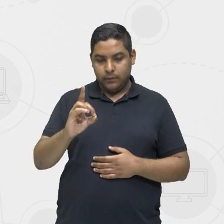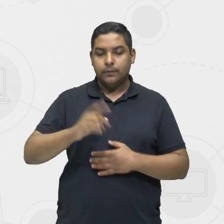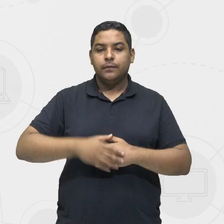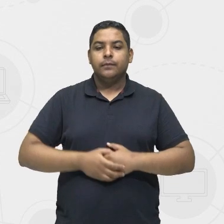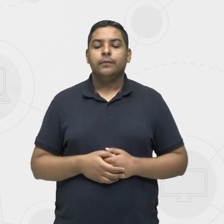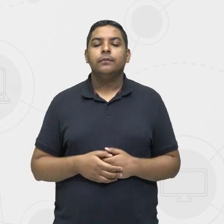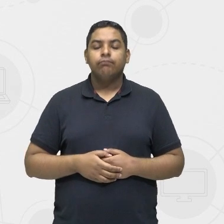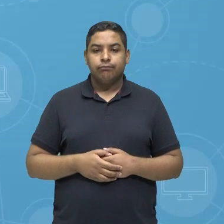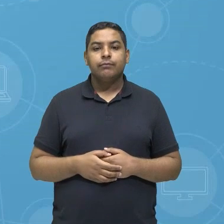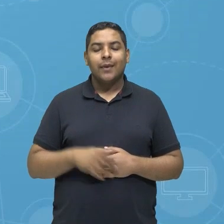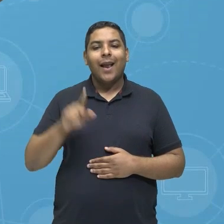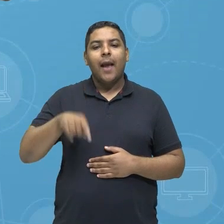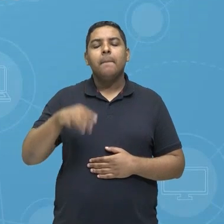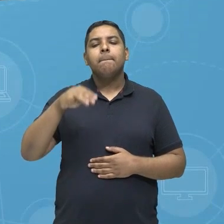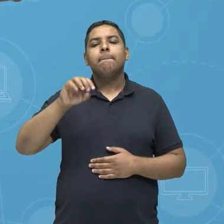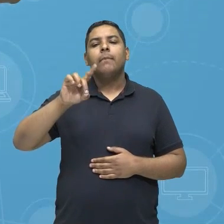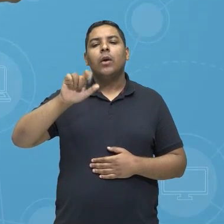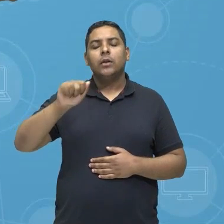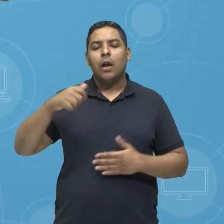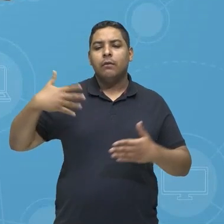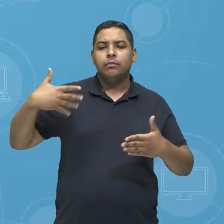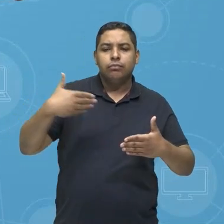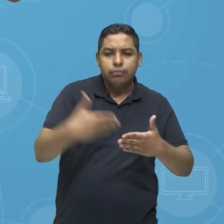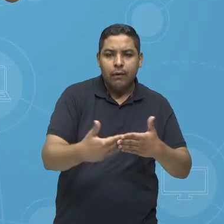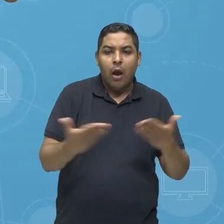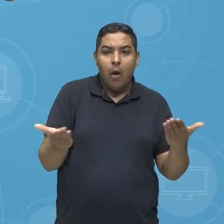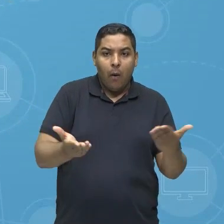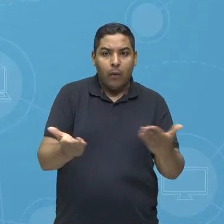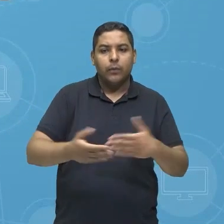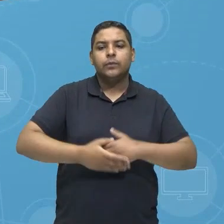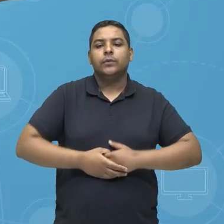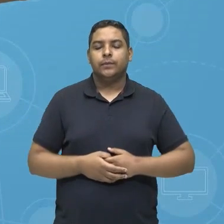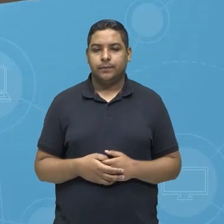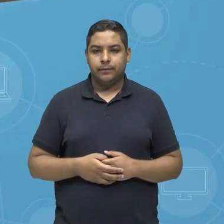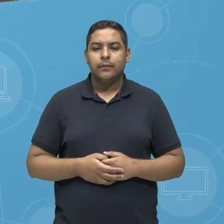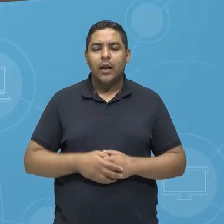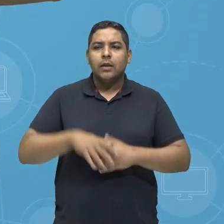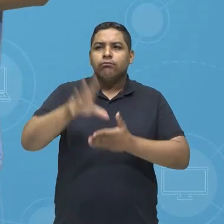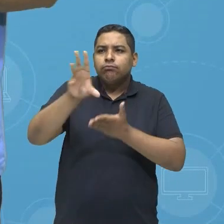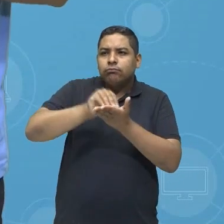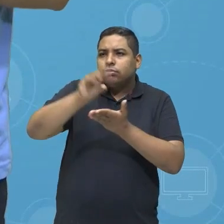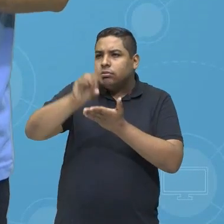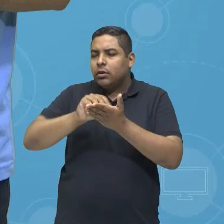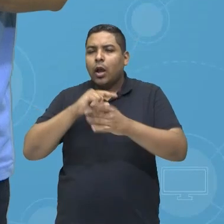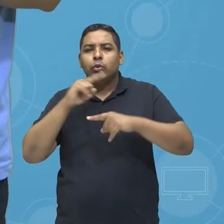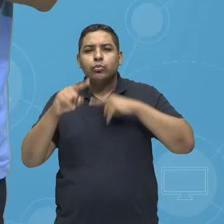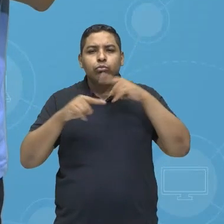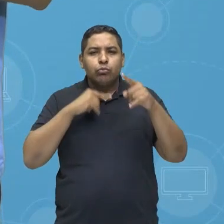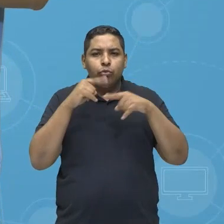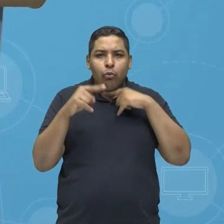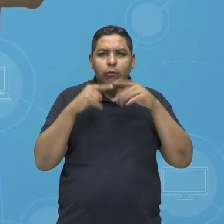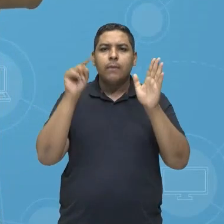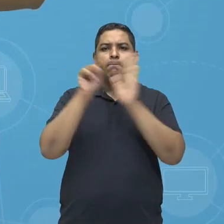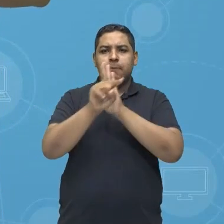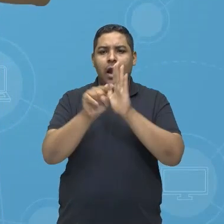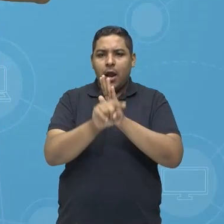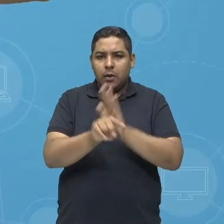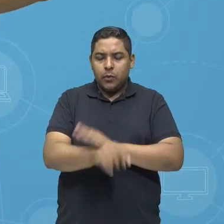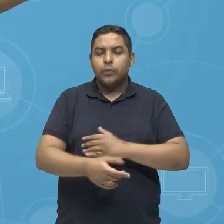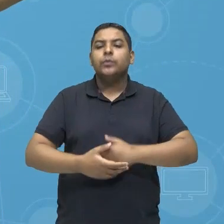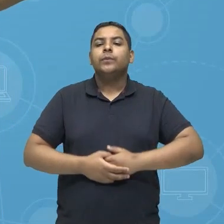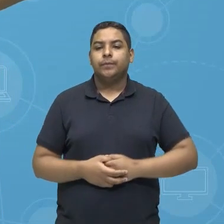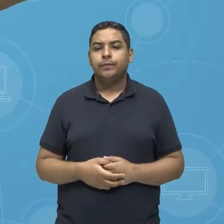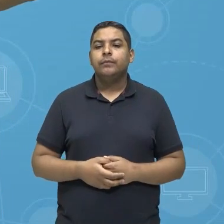vamos ver ao longo da aula de hoje, tá? Então anotem aí, tirem as dúvidas, tá certo? É sempre importante, é um verbo aí modal